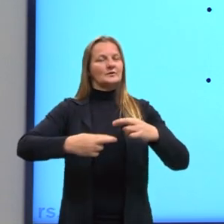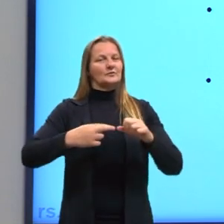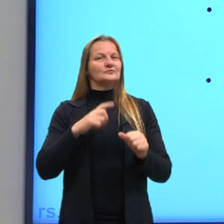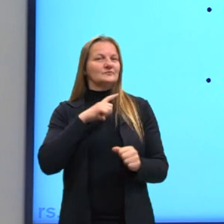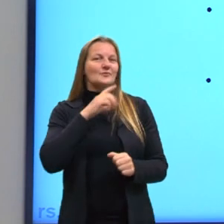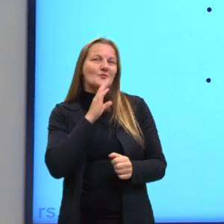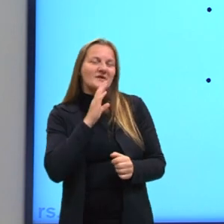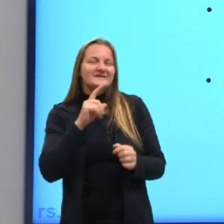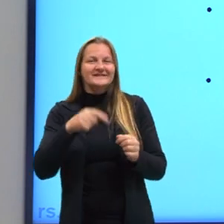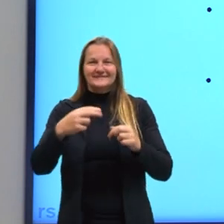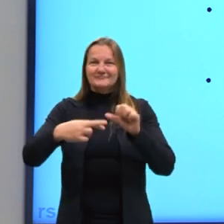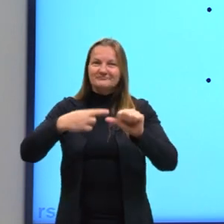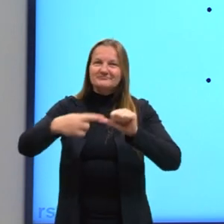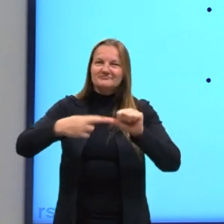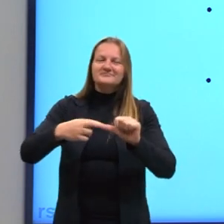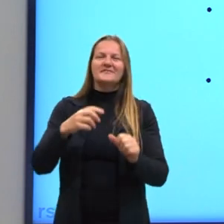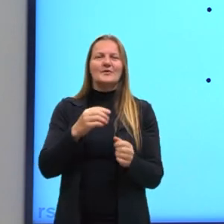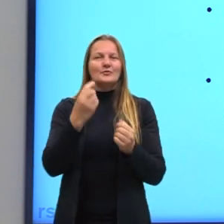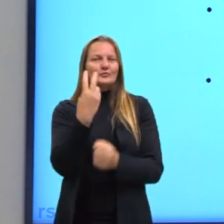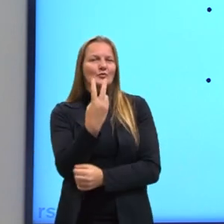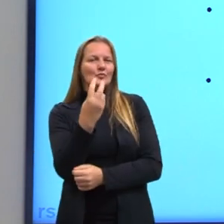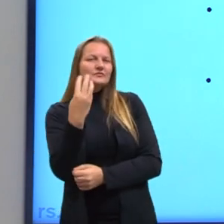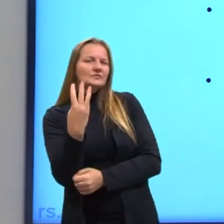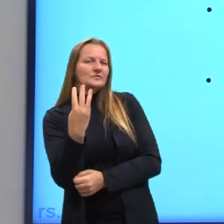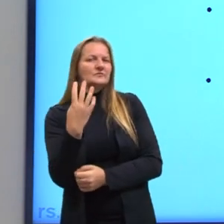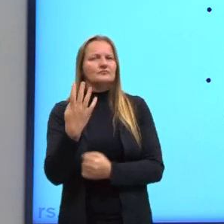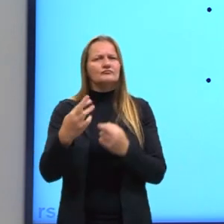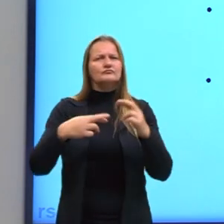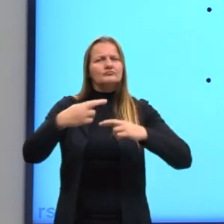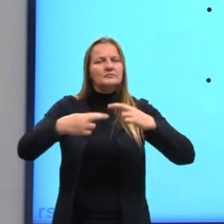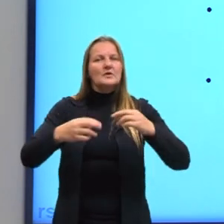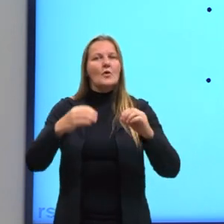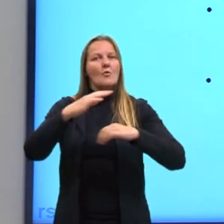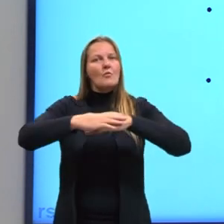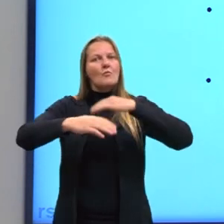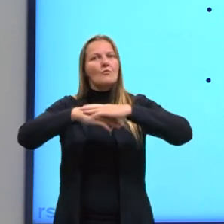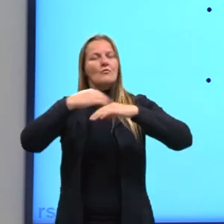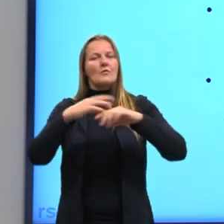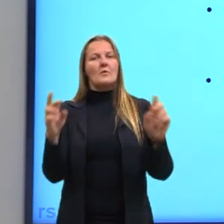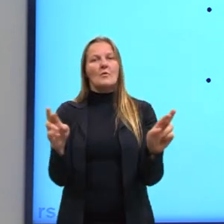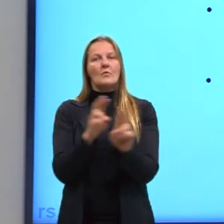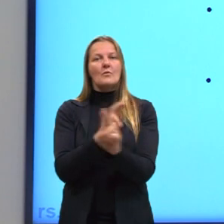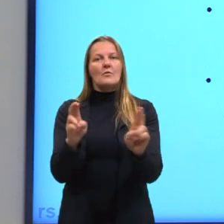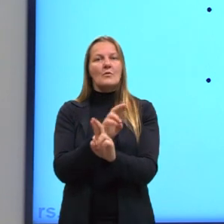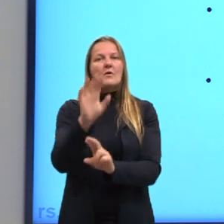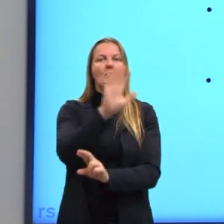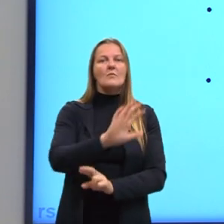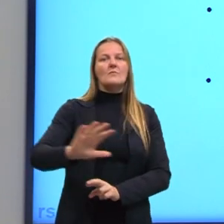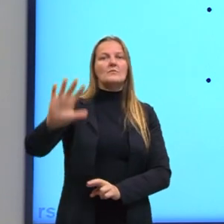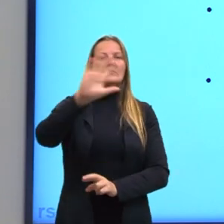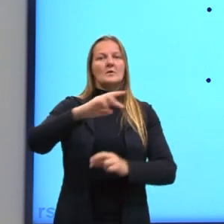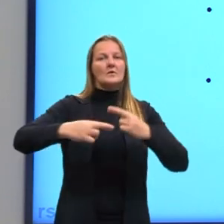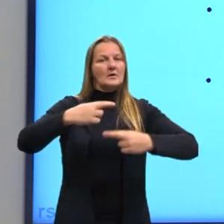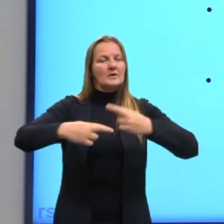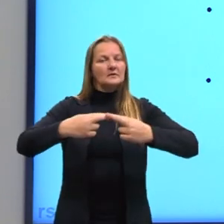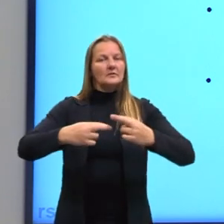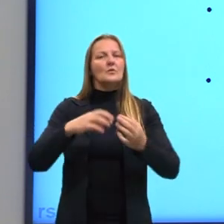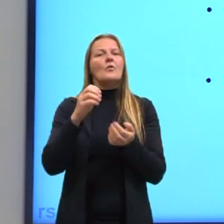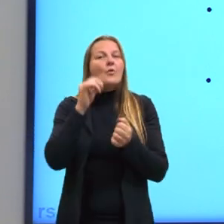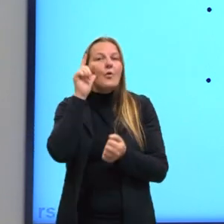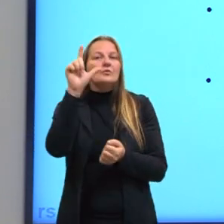a entalpia da reação da reação dois da reação três que forma a reação Global eu consigo